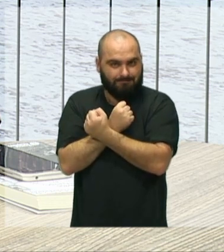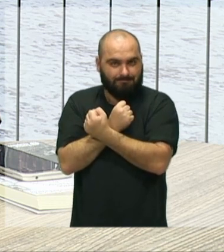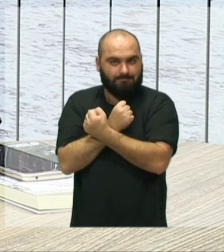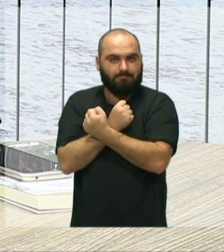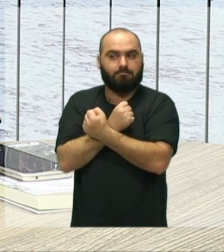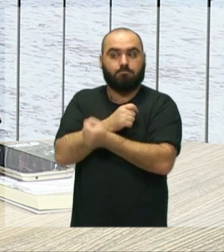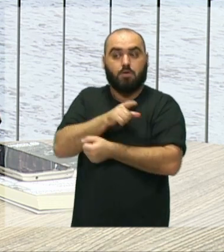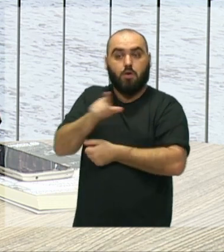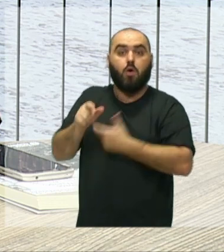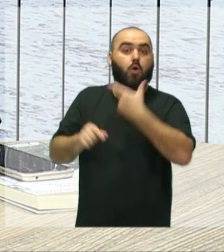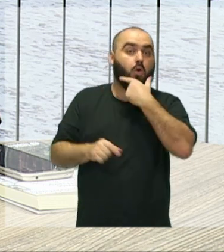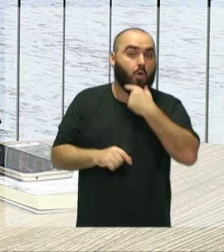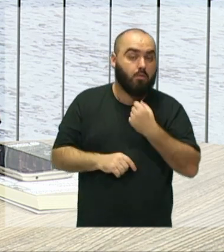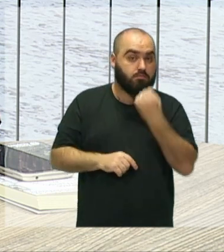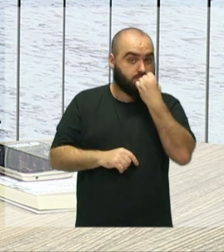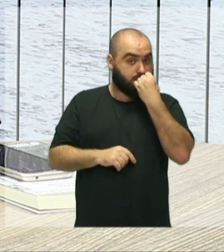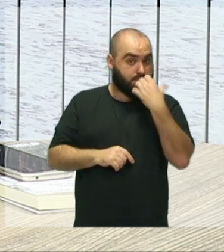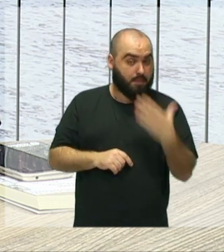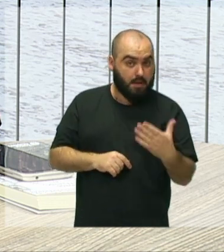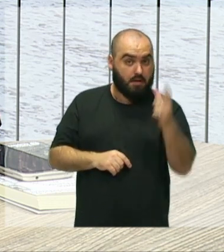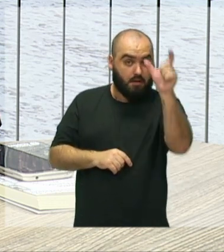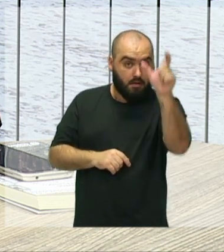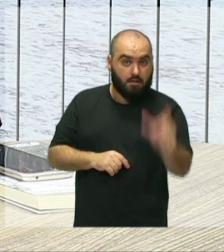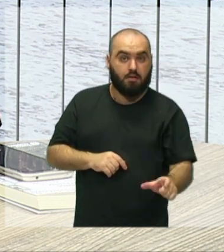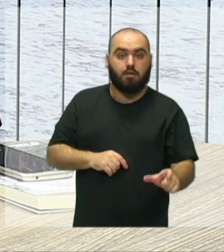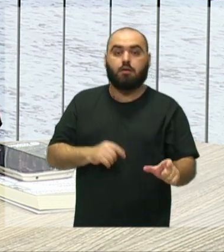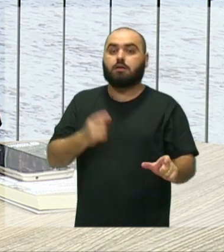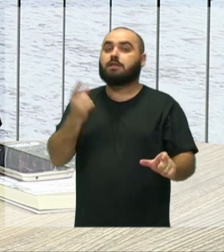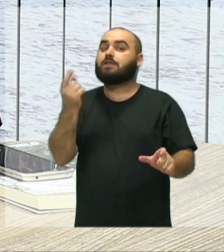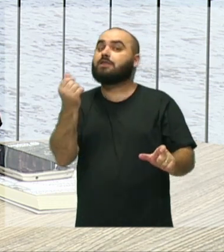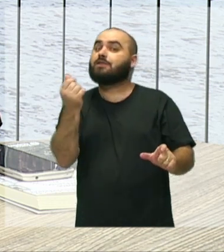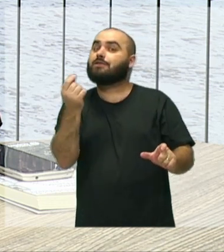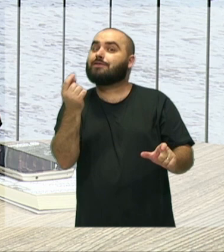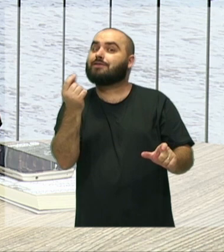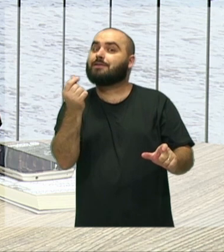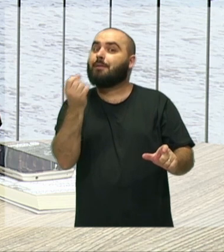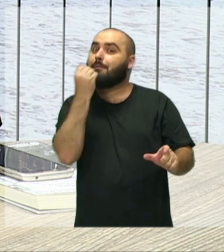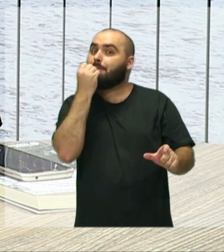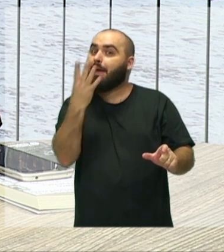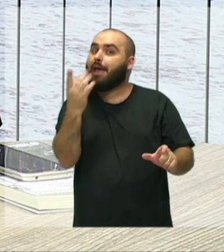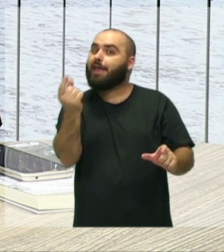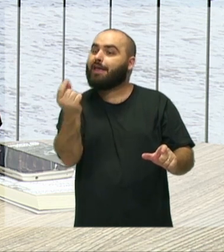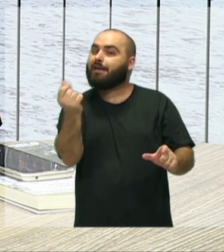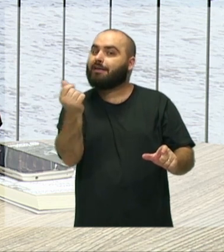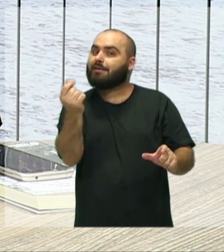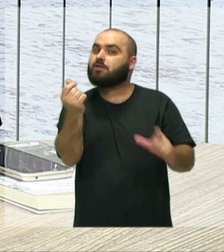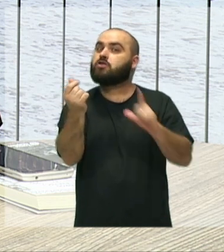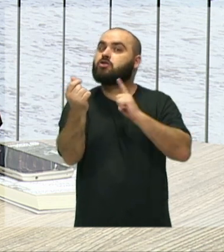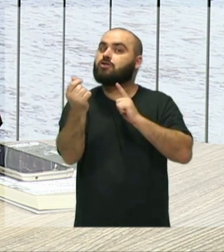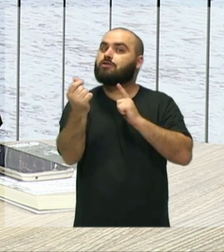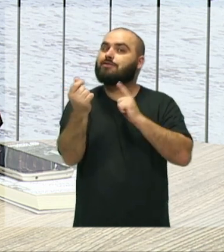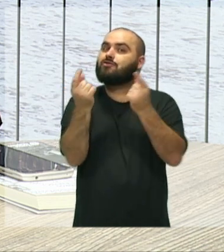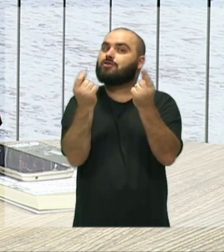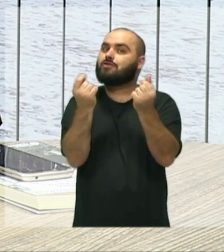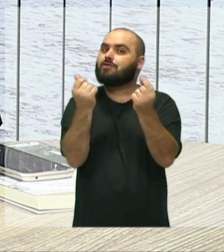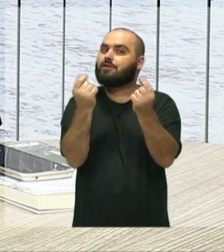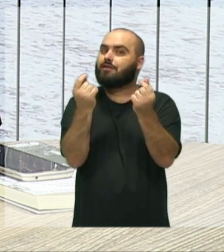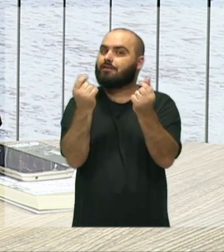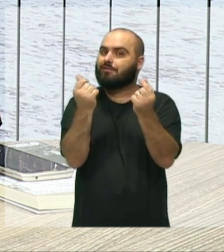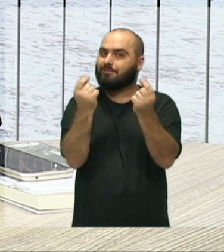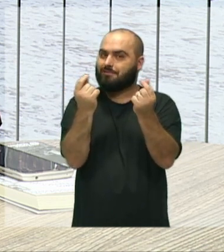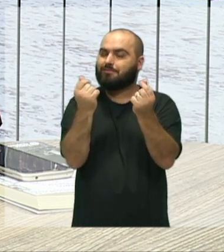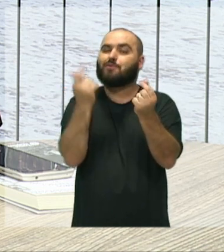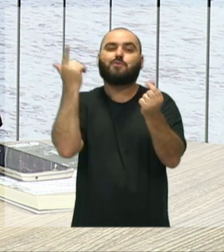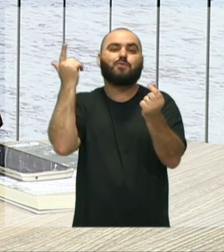Colônia, homens de bem eram os homens de bens. Os que tinham poder aquisitivo, que